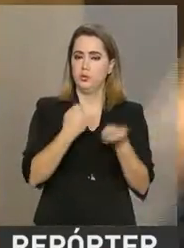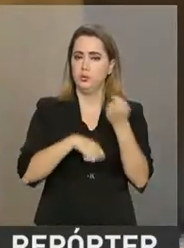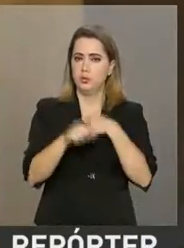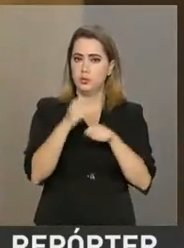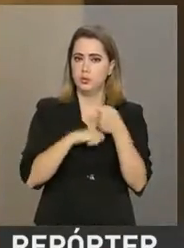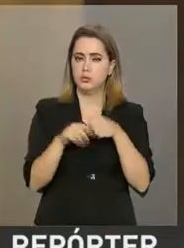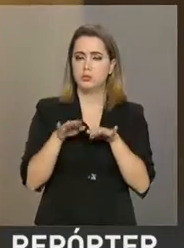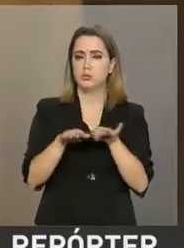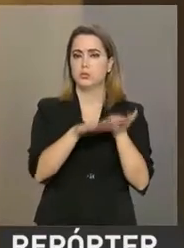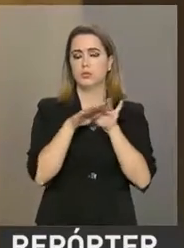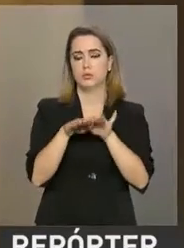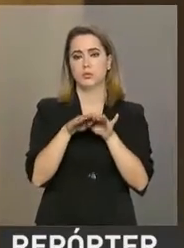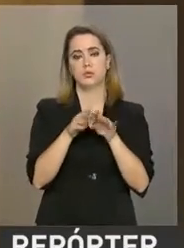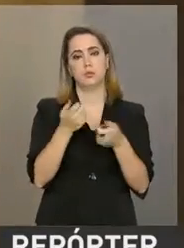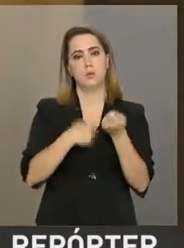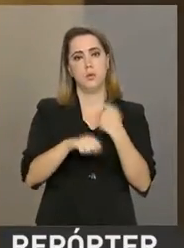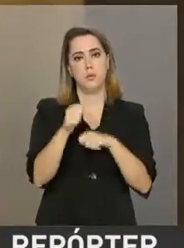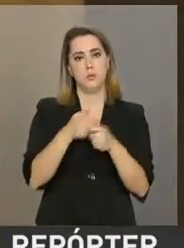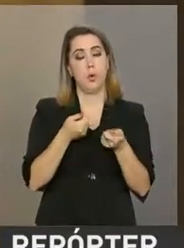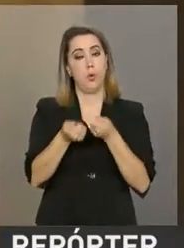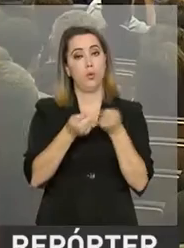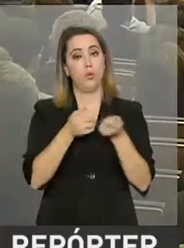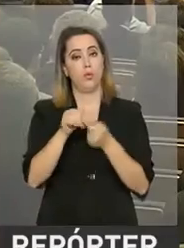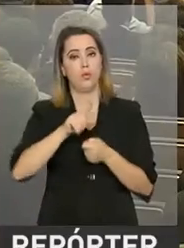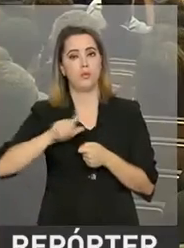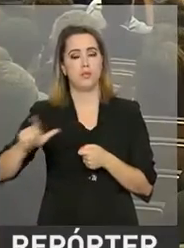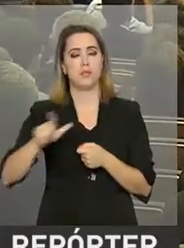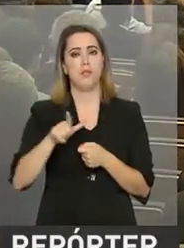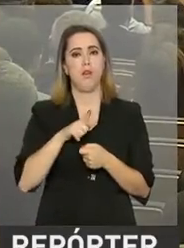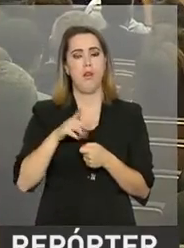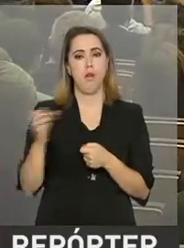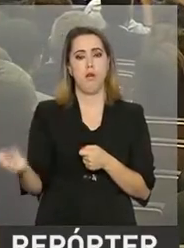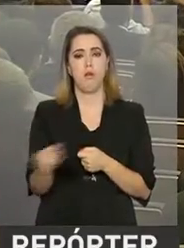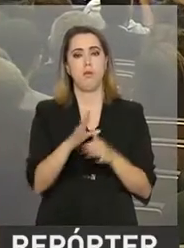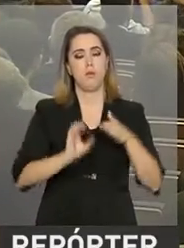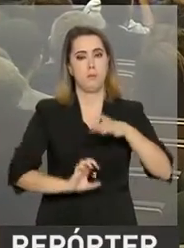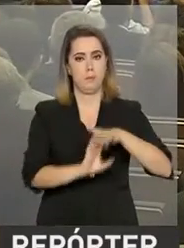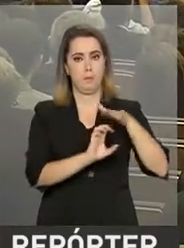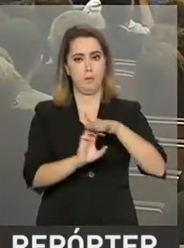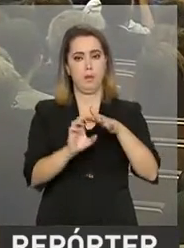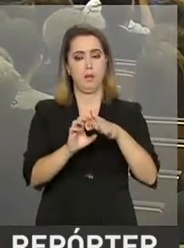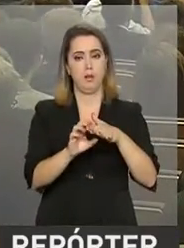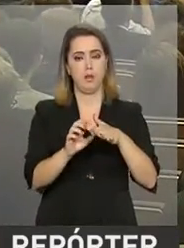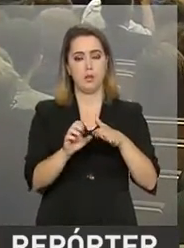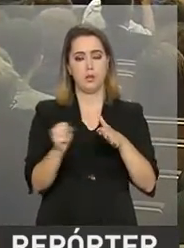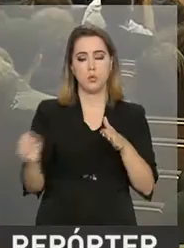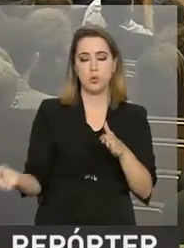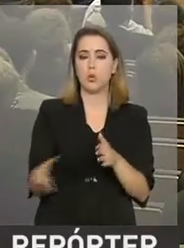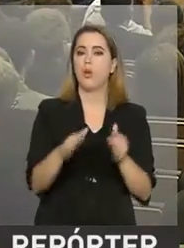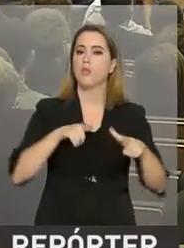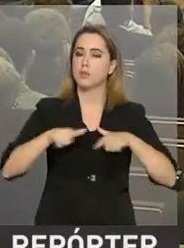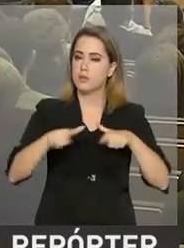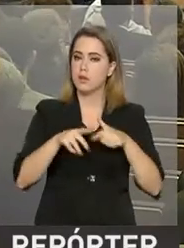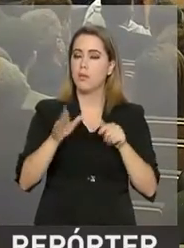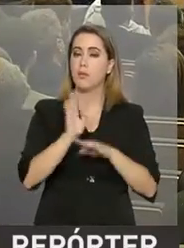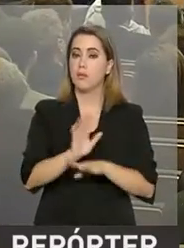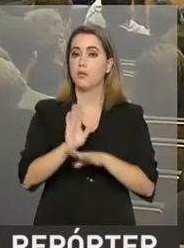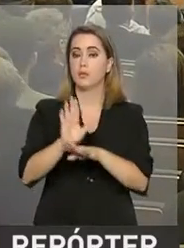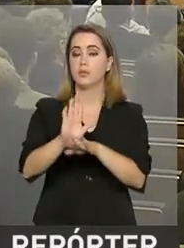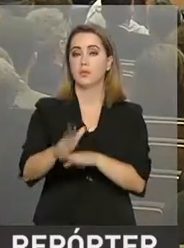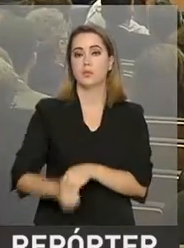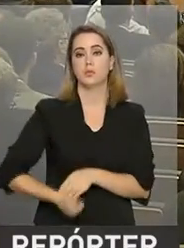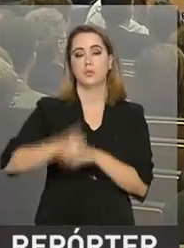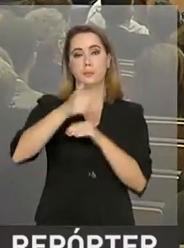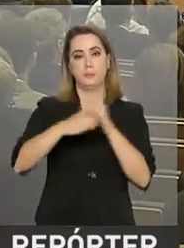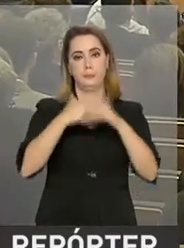da economia por meio do ajuste fiscal as iniciativas vão contribuir para aumentar o potencial de crescimento